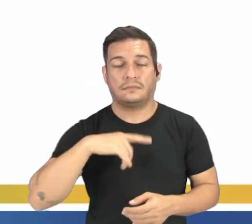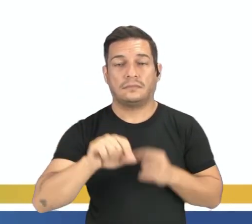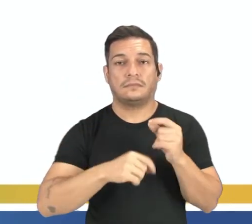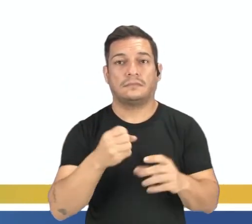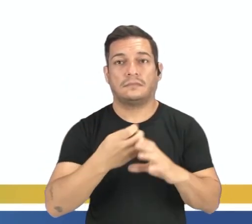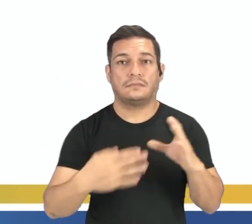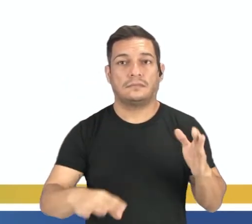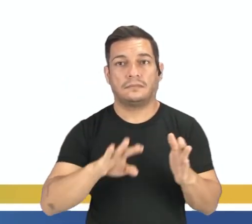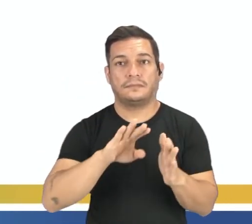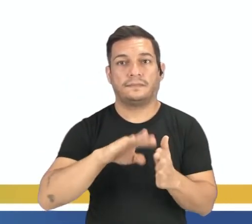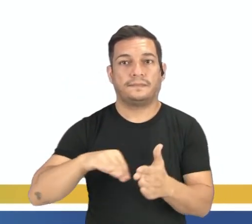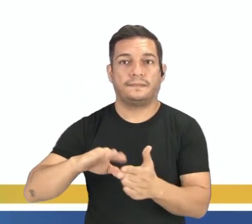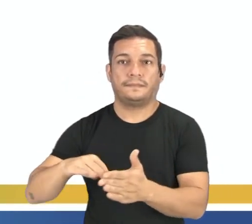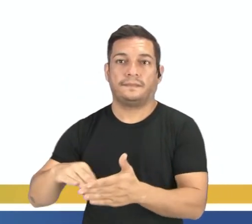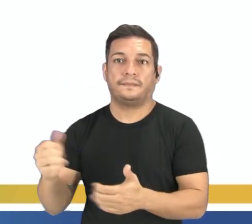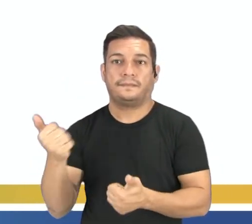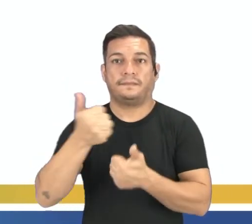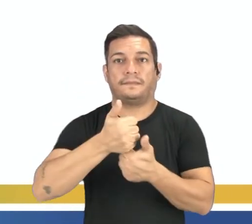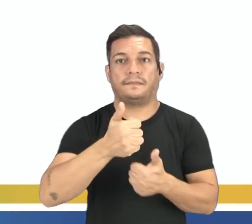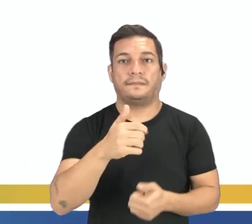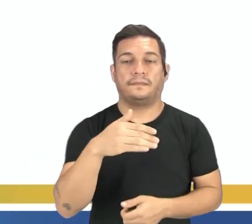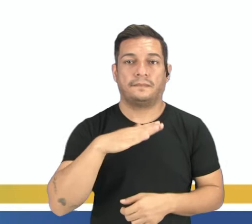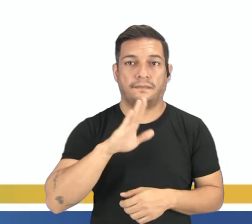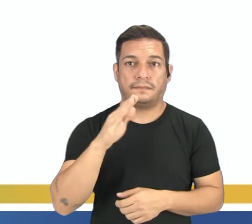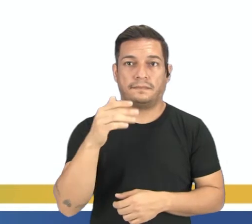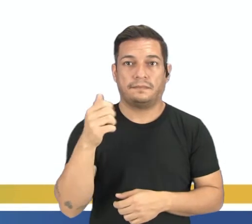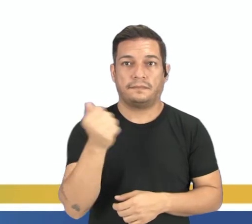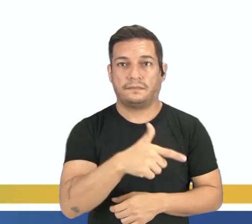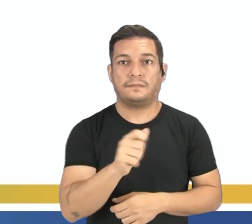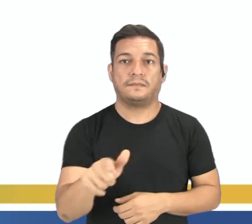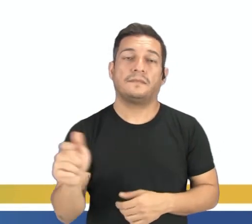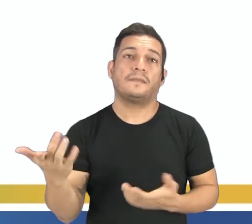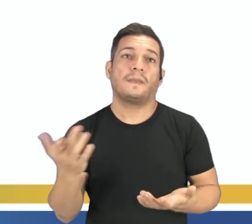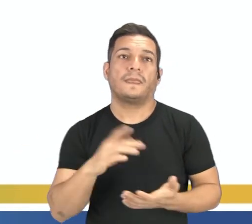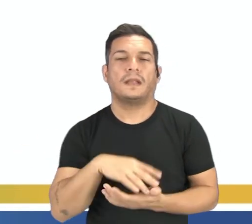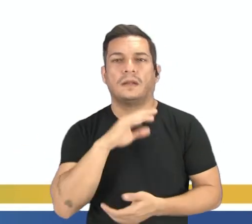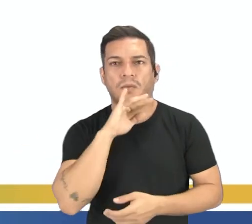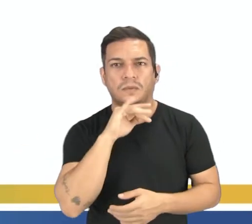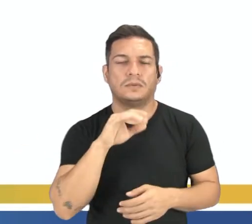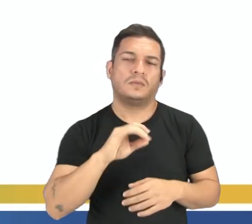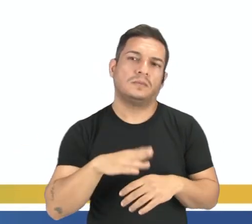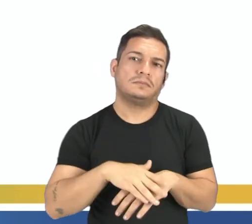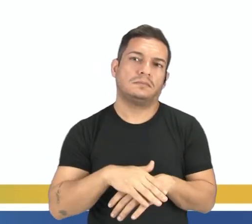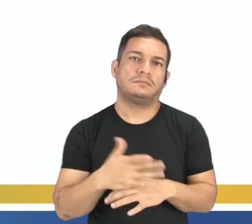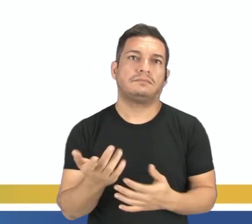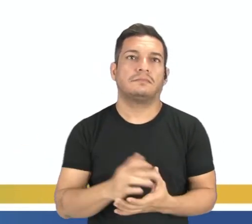e geralmente ela é uma coisa deletéria, ruim, uma doença, enfim.